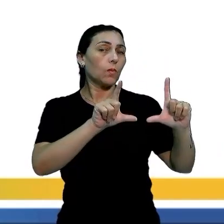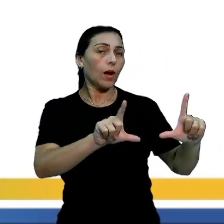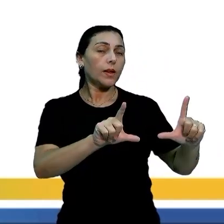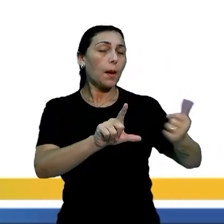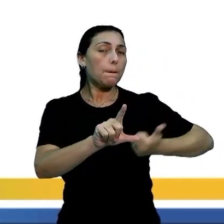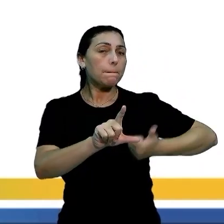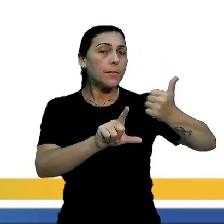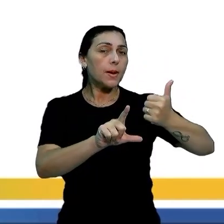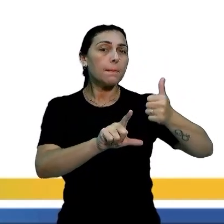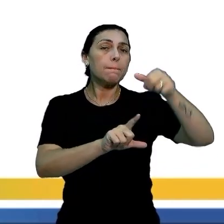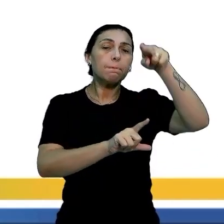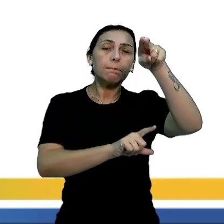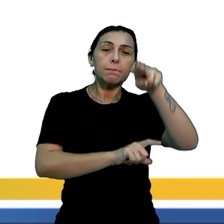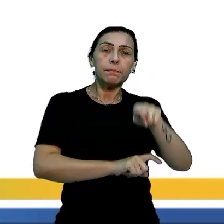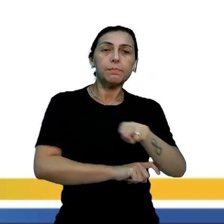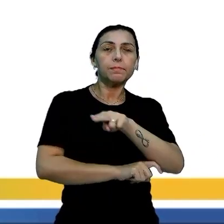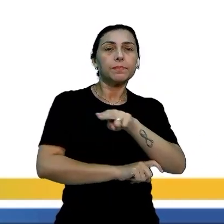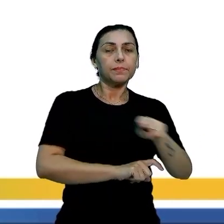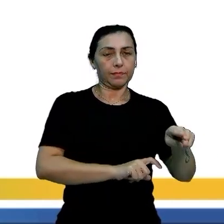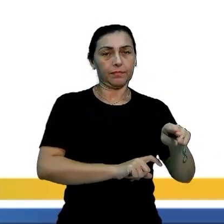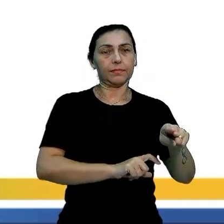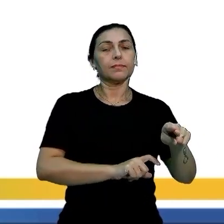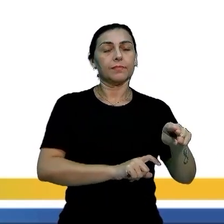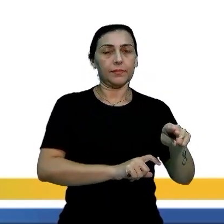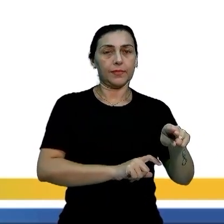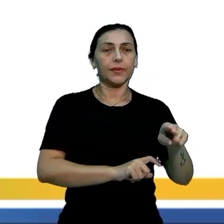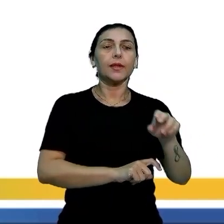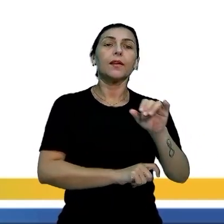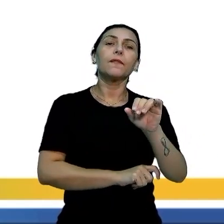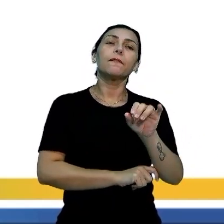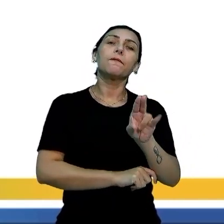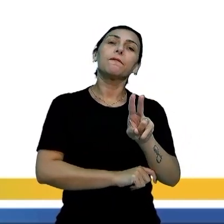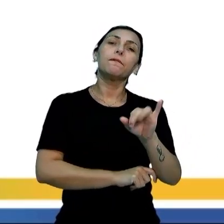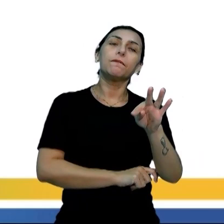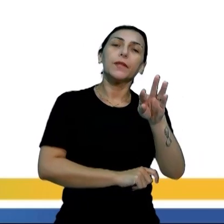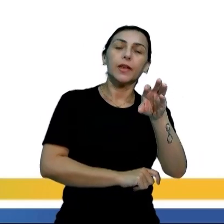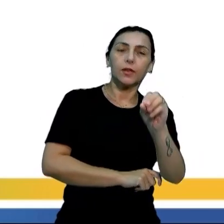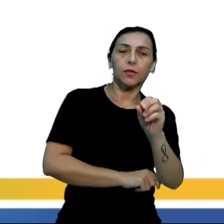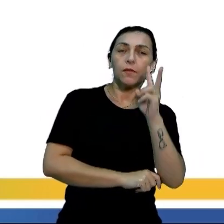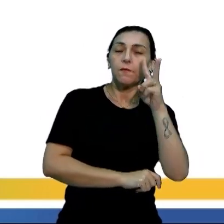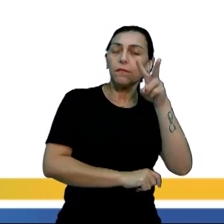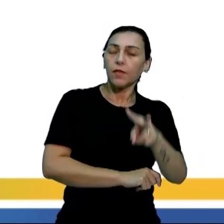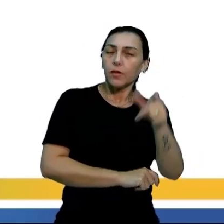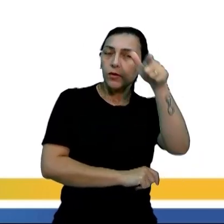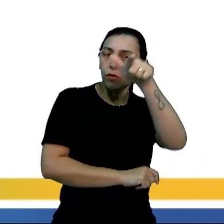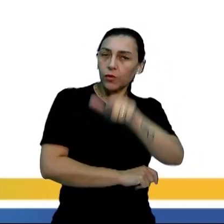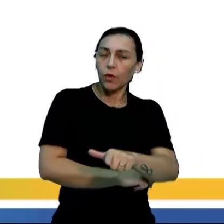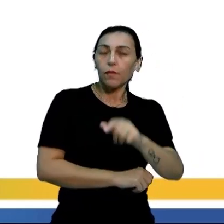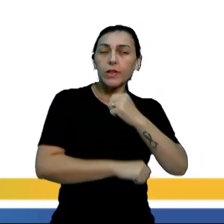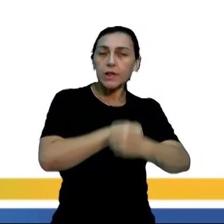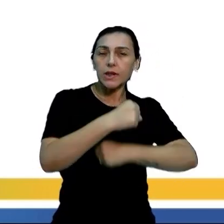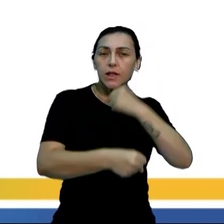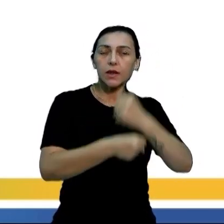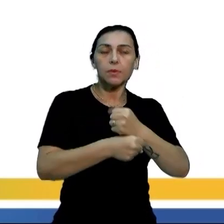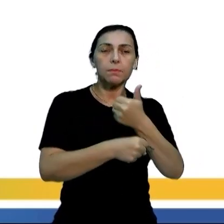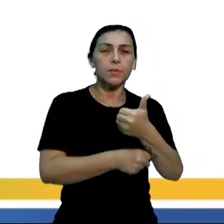primeira missa no Brasil, que foi retratada por Vitor Meirelles. Observa novamente esse ano aí,